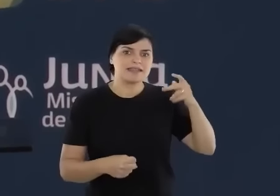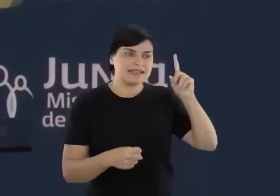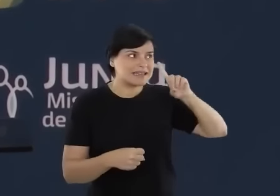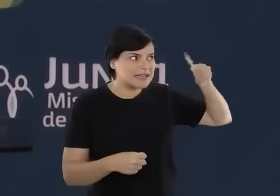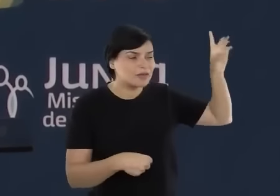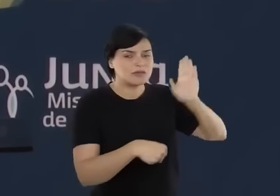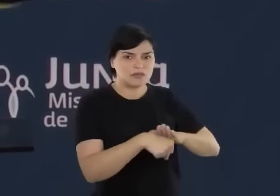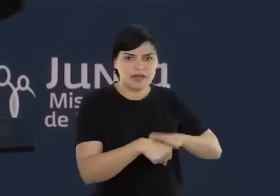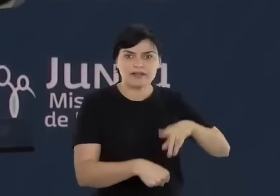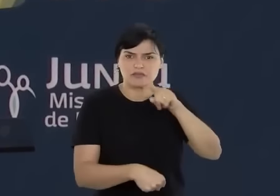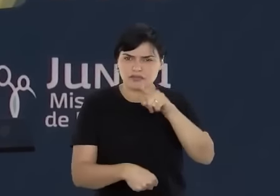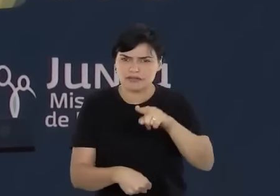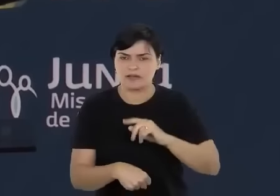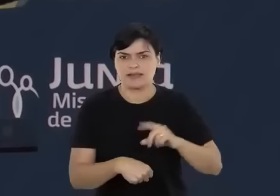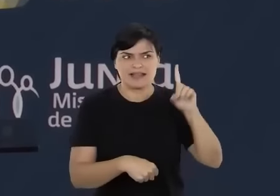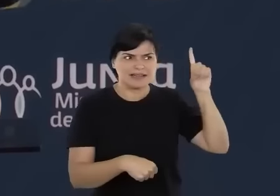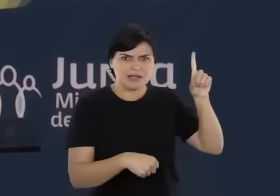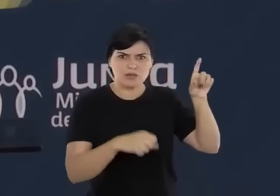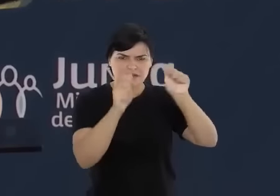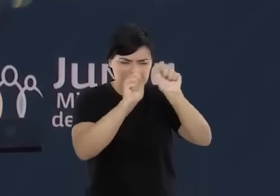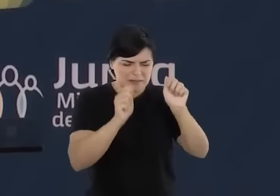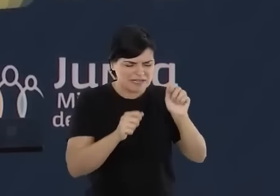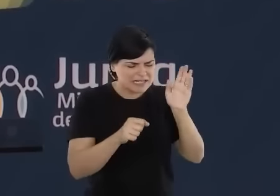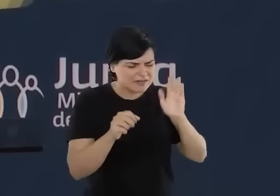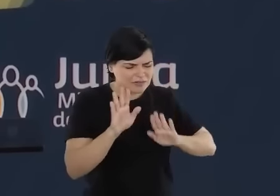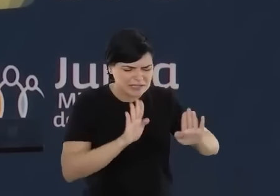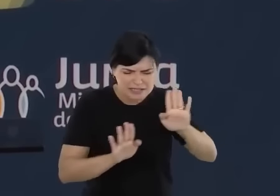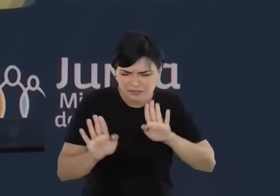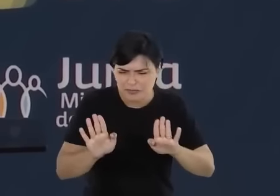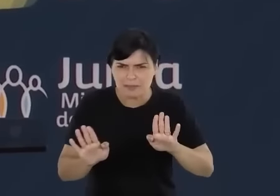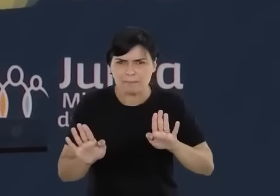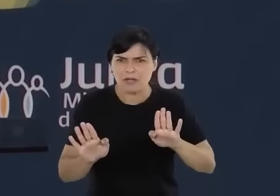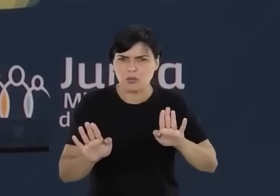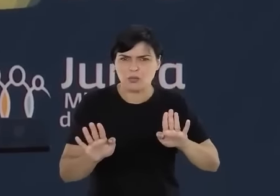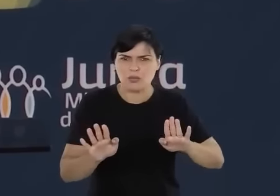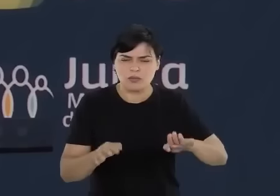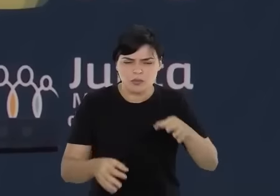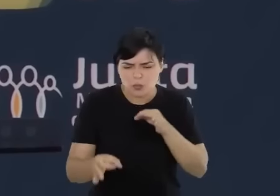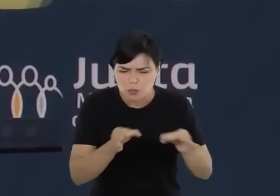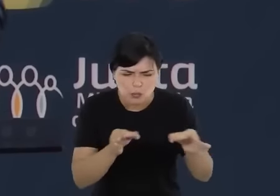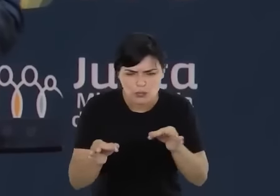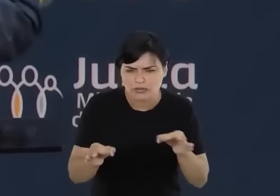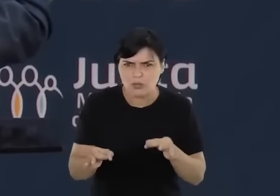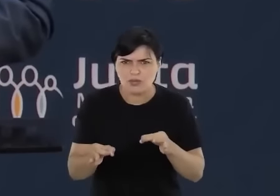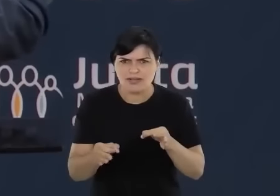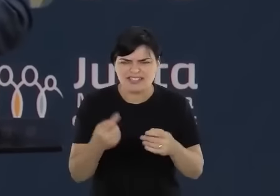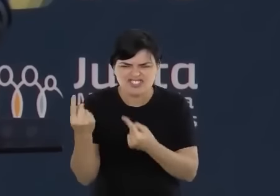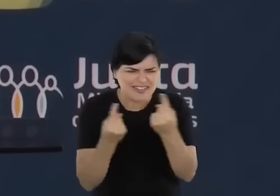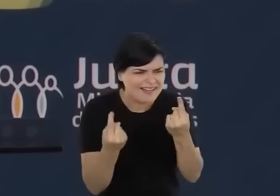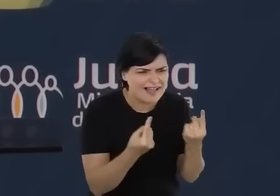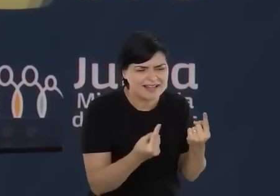mãos do Deus todo poderoso você foi criado a imagem e semelhança de Deus glória a Deus segundo lugar quem é esse